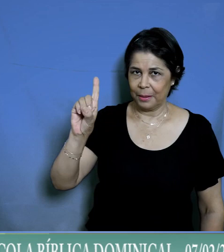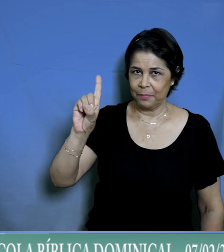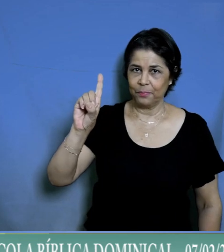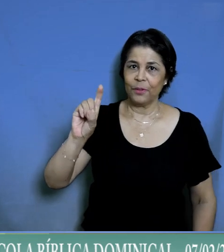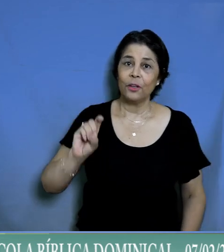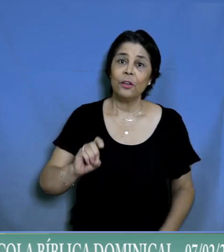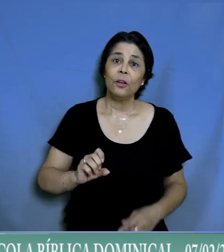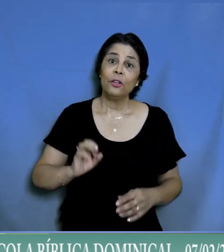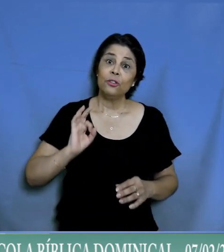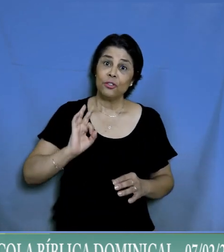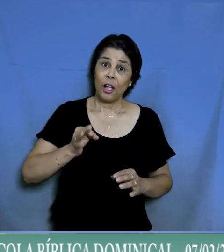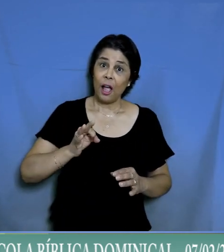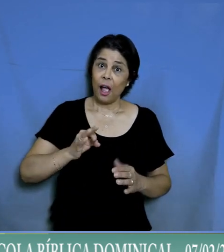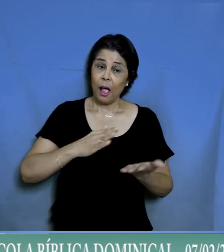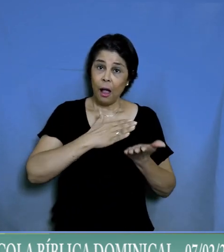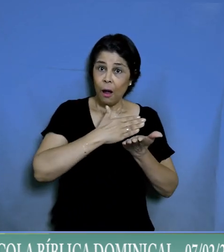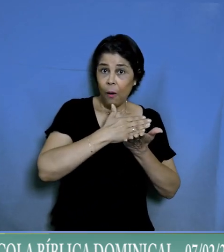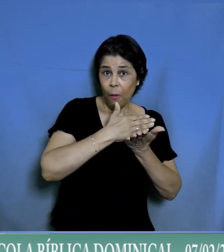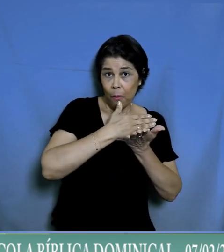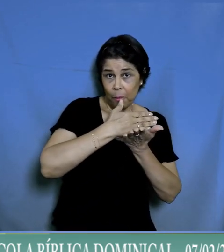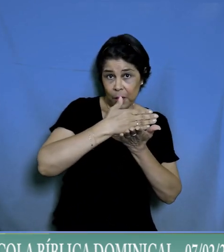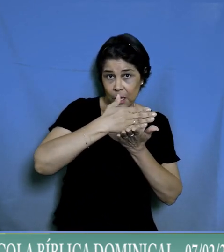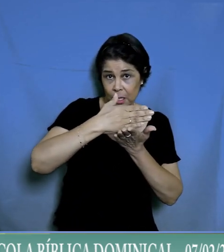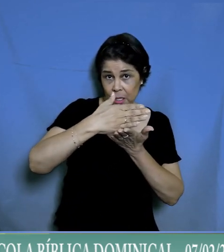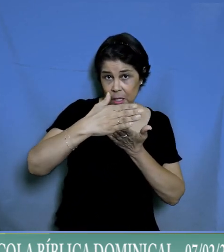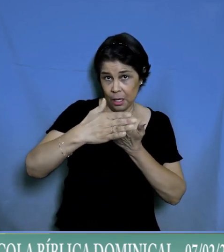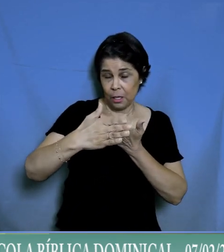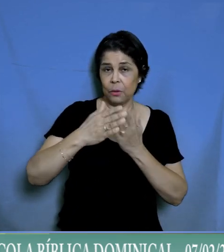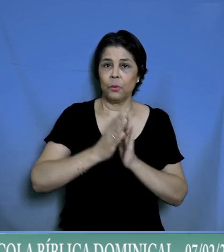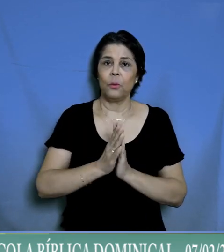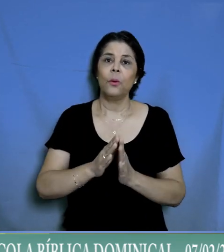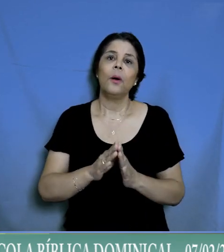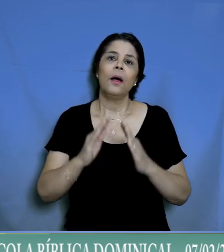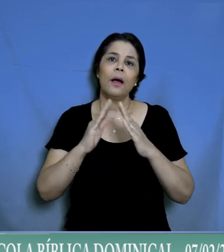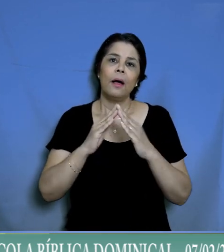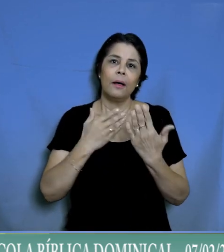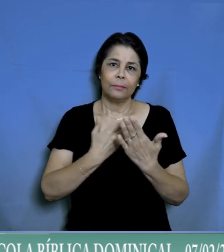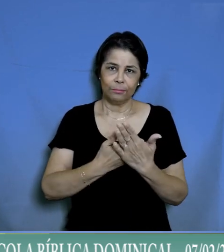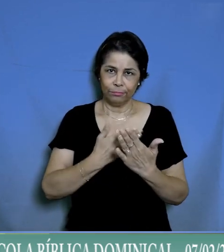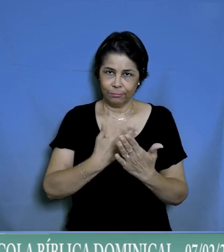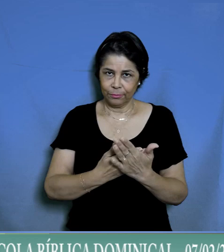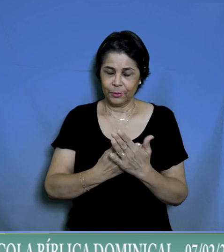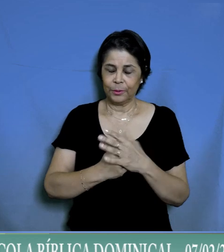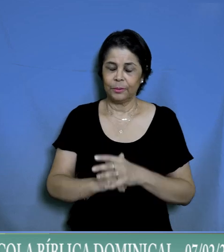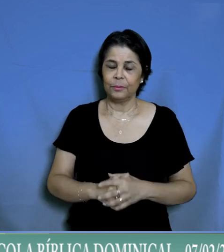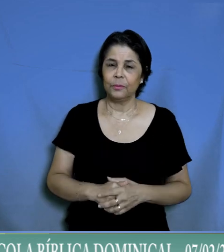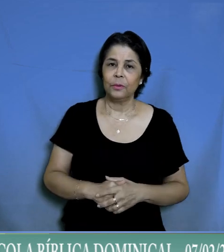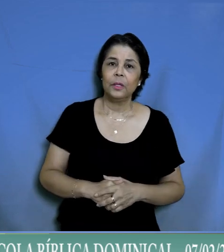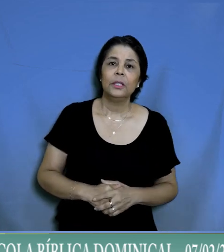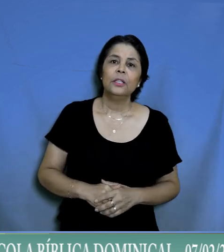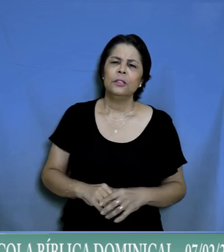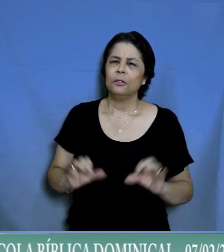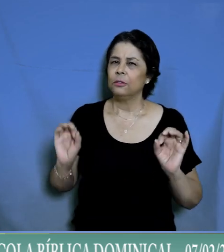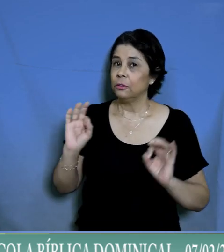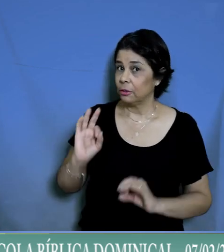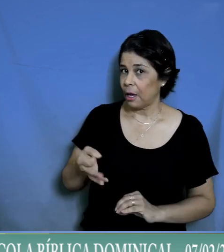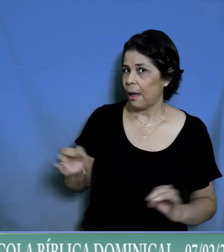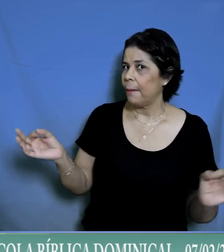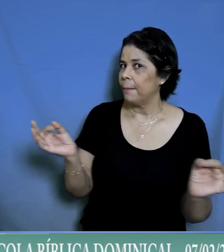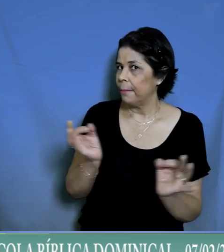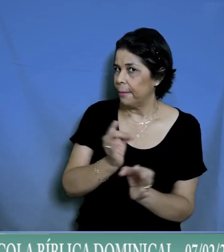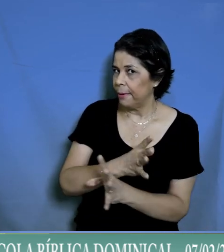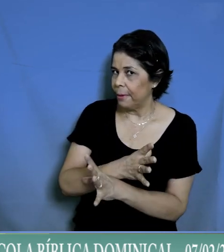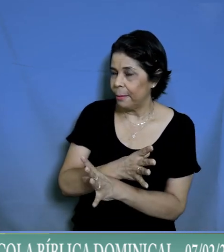da escola e vocês estão se preparando para assistir às suas aulas. Estamos nesse período introdutório da